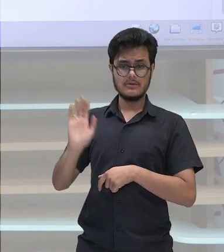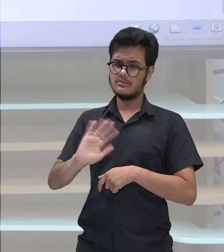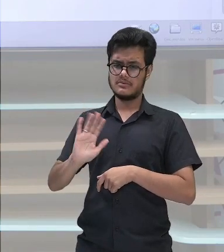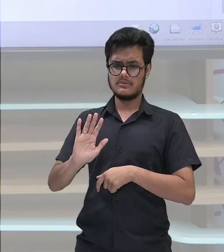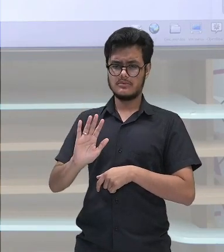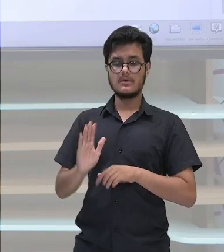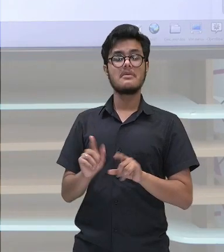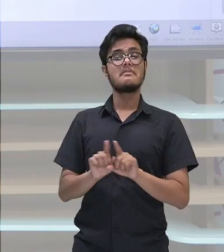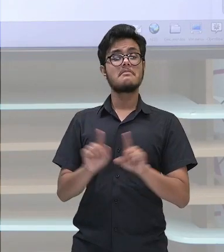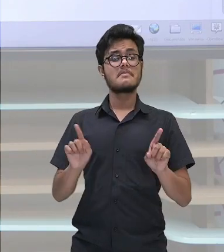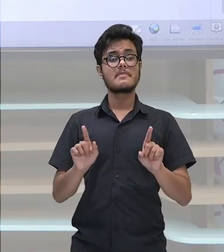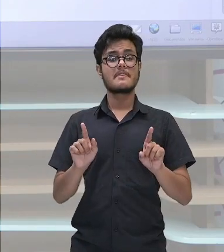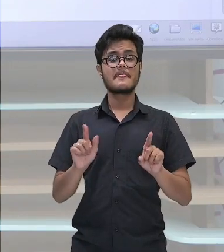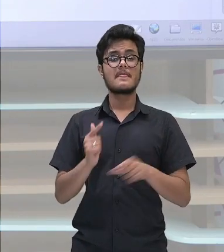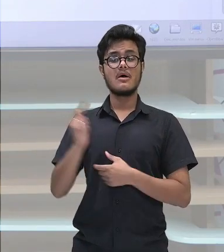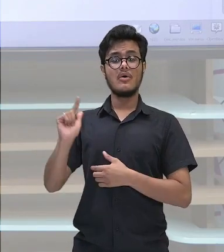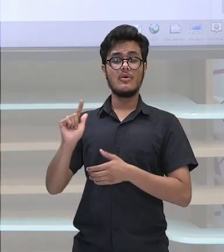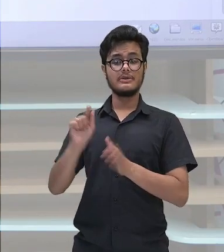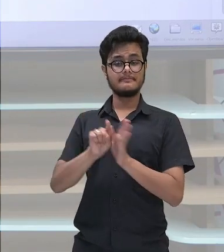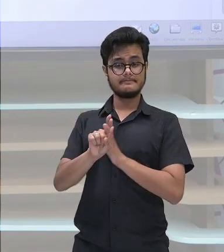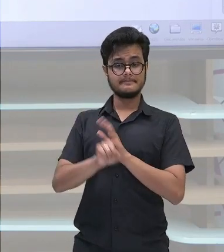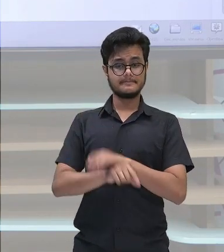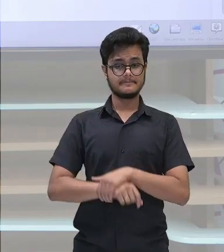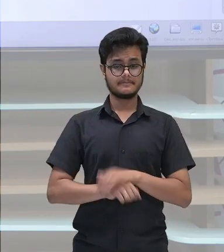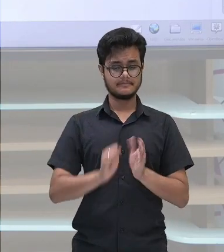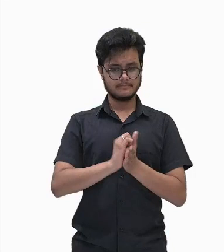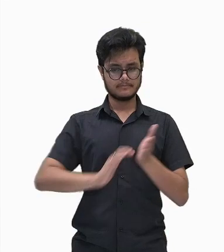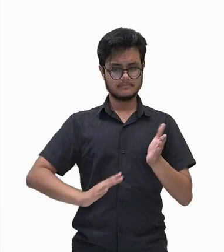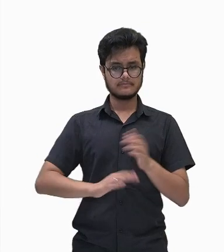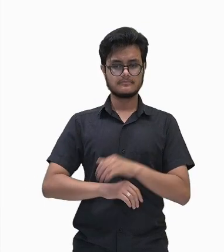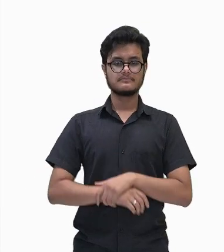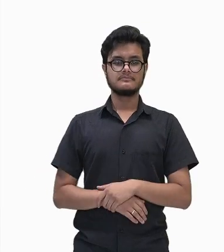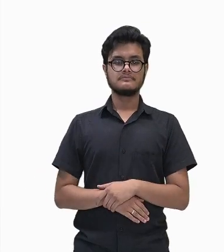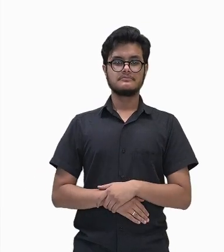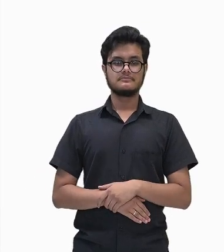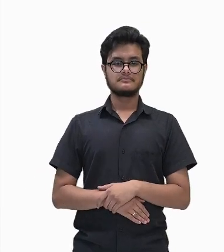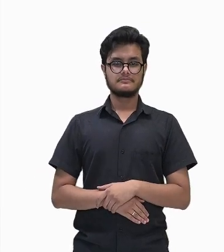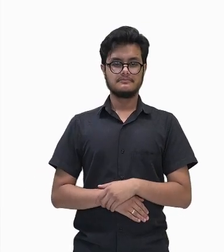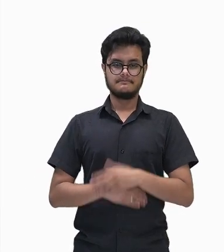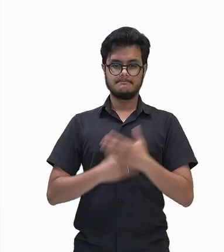correto vamos ver mais uma questão onde a gente pode usar a análise combinatória